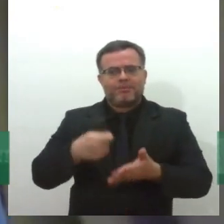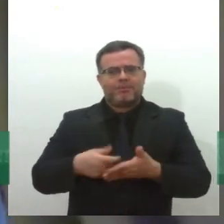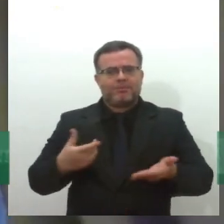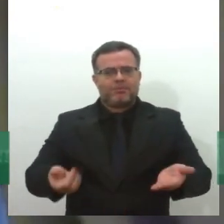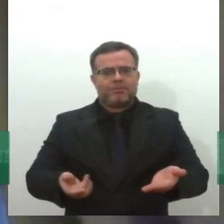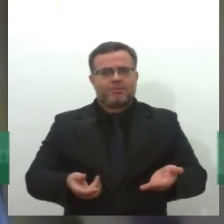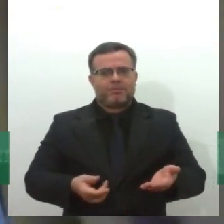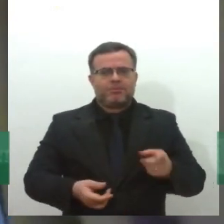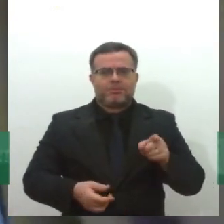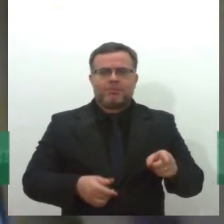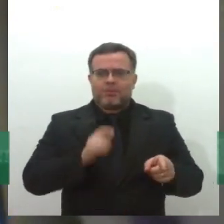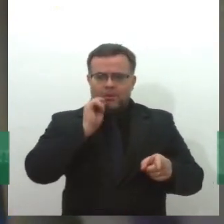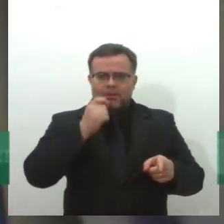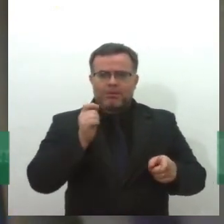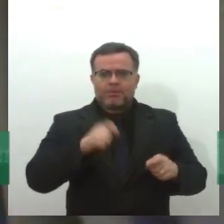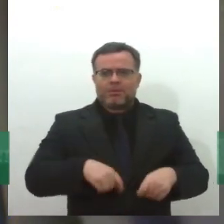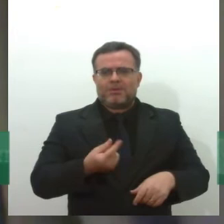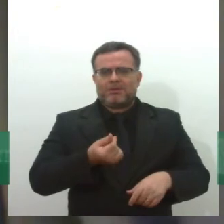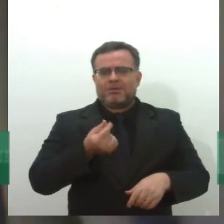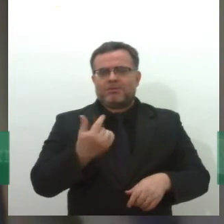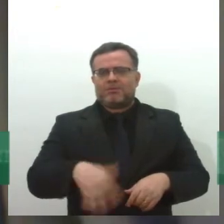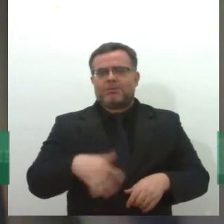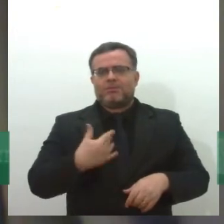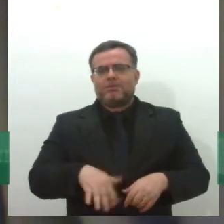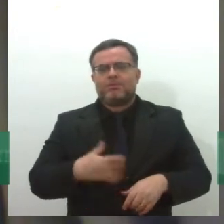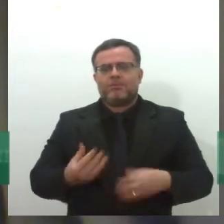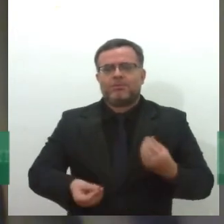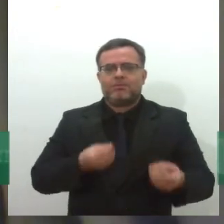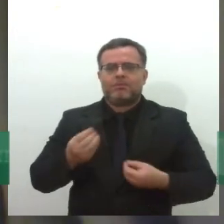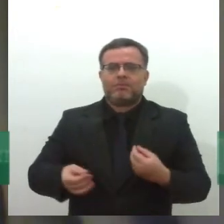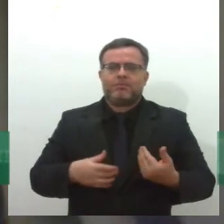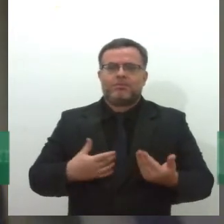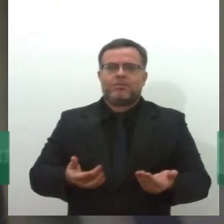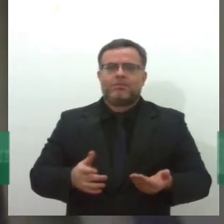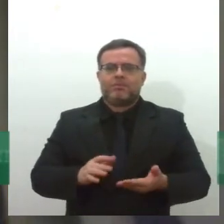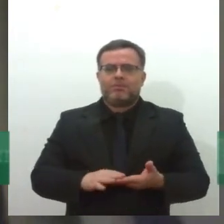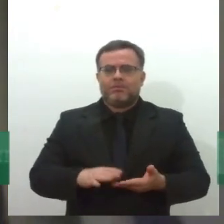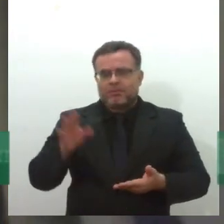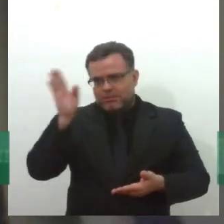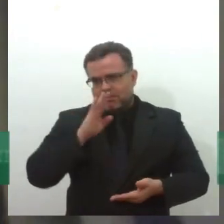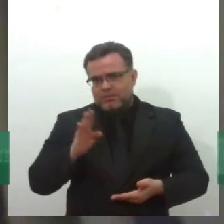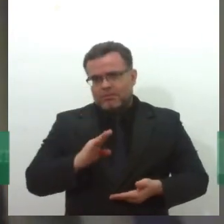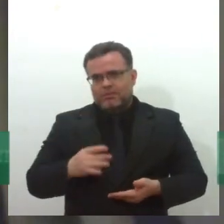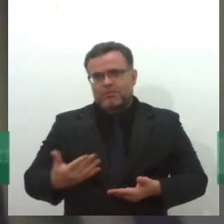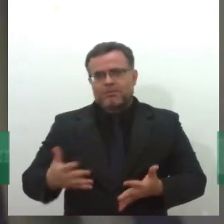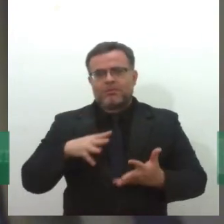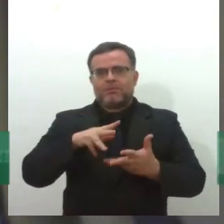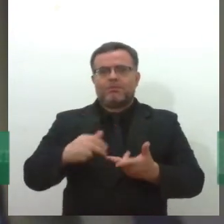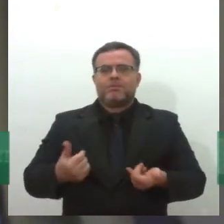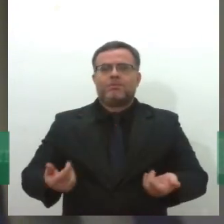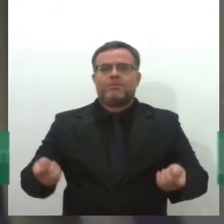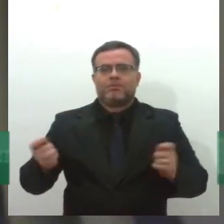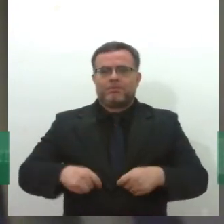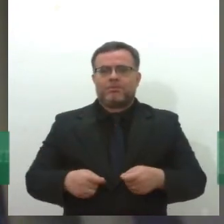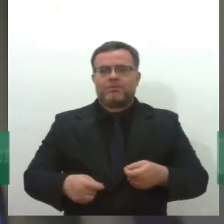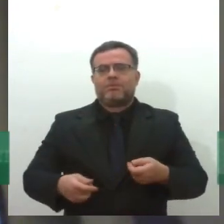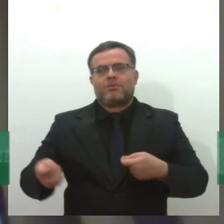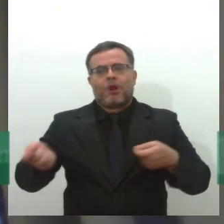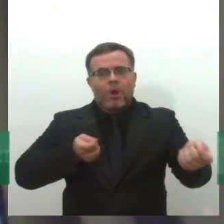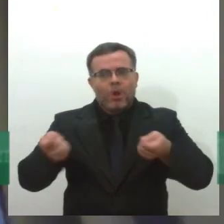pãozinho. Mas a gente precisa ter um debate aqui técnico, que é... Nenhum país do mundo, na canetada, controla preço de